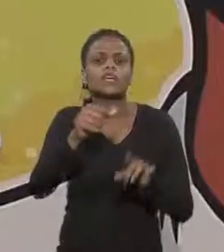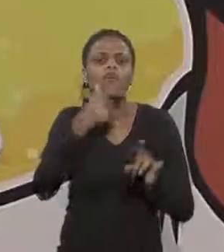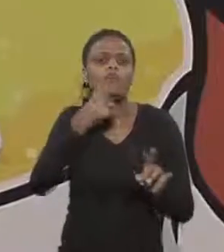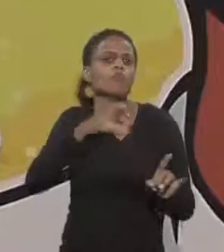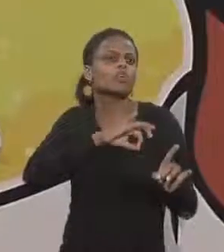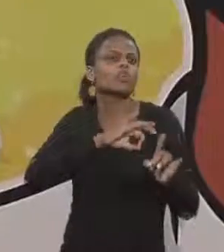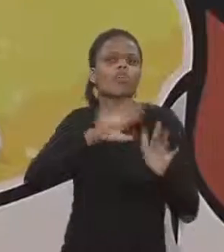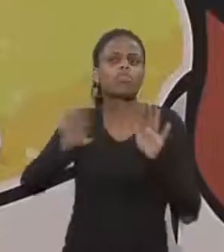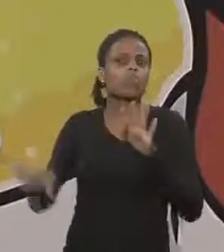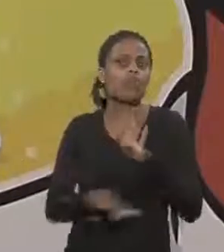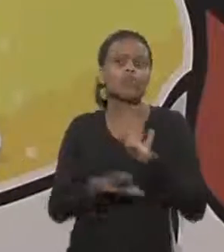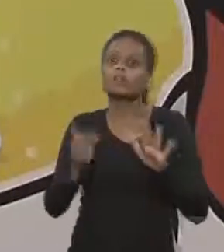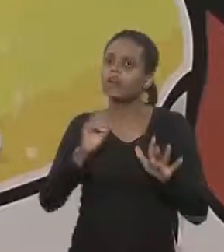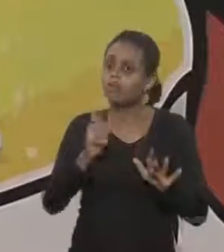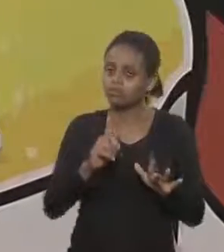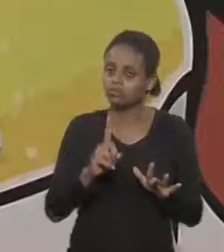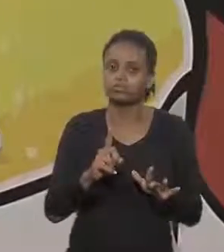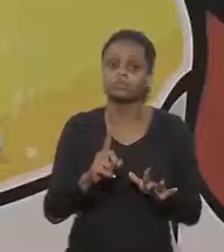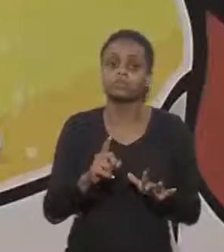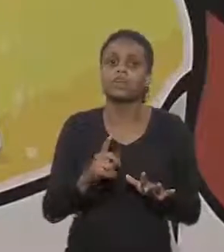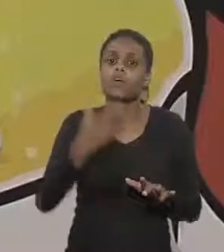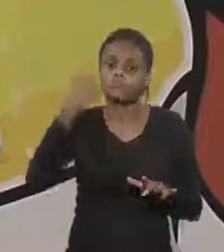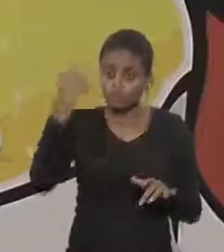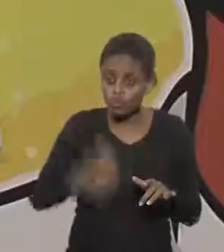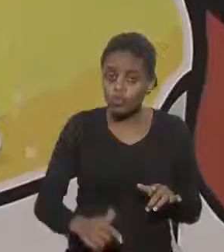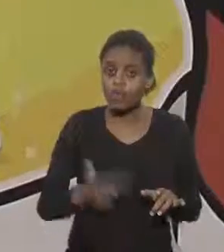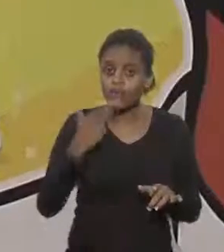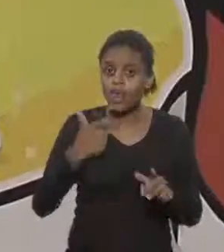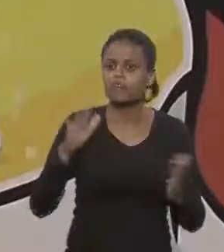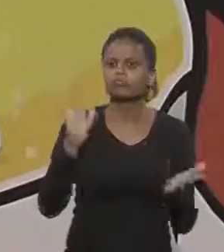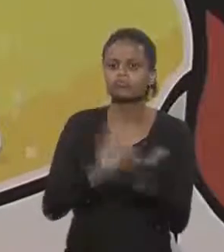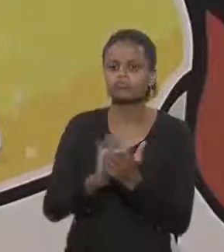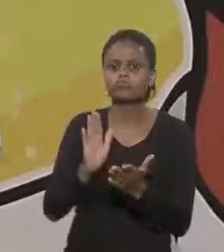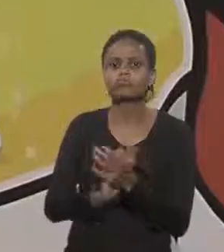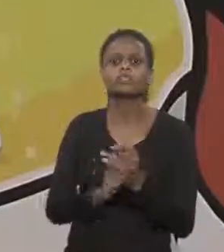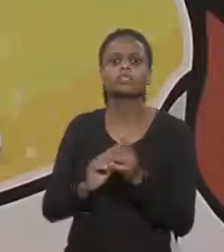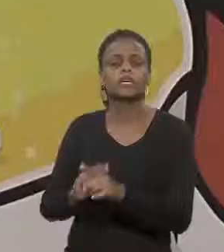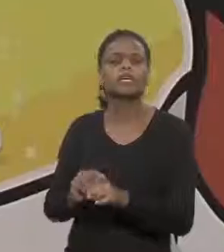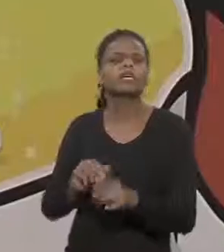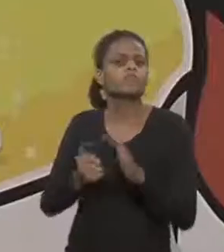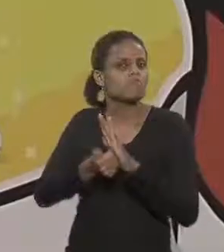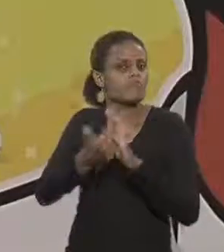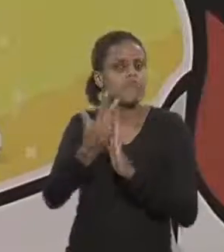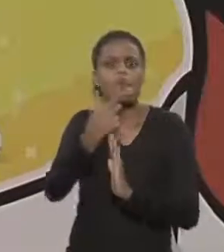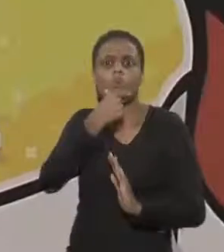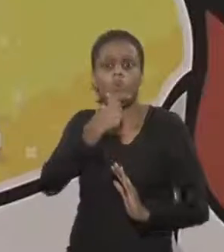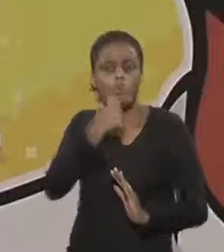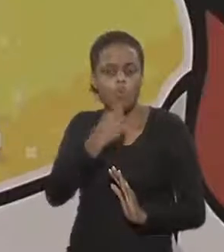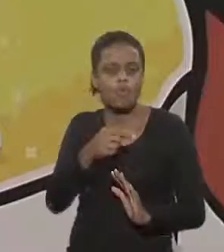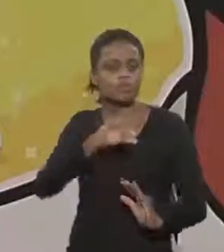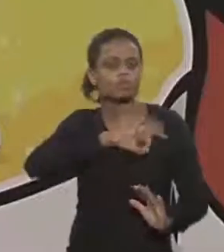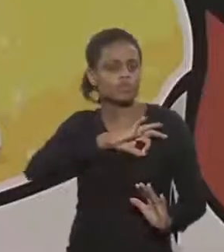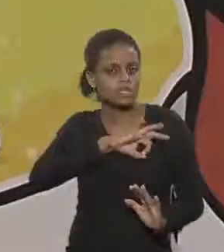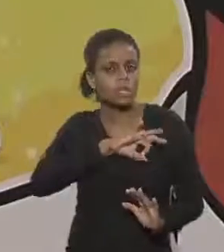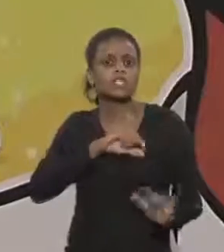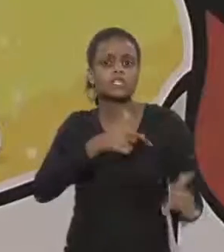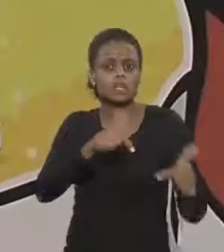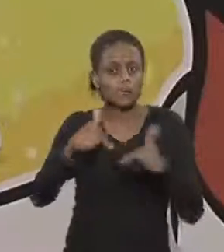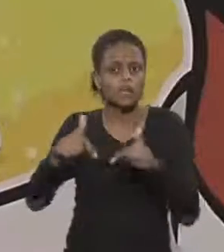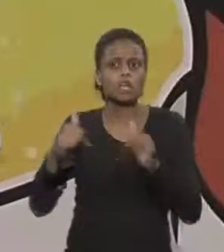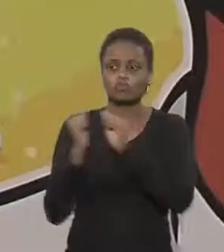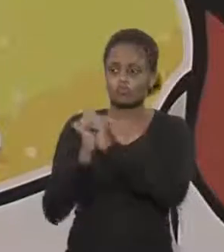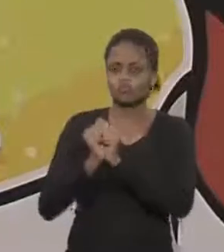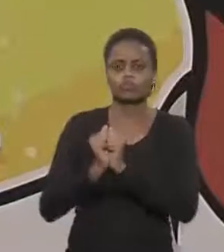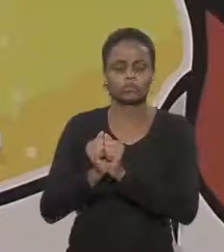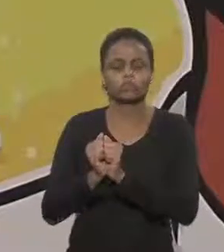aqui desqualificando, muito pelo contrário, eu quero mais uma vez ratificar o meu elogio a uma infinidade de